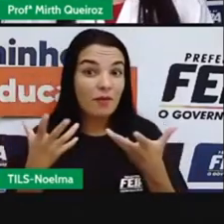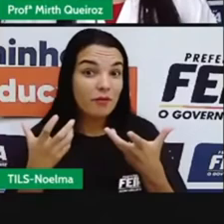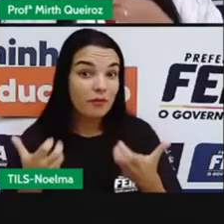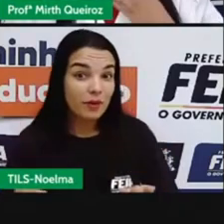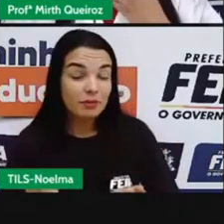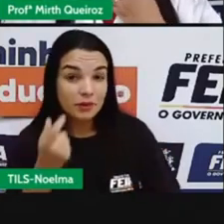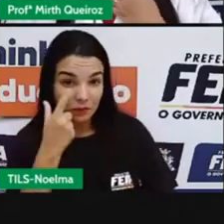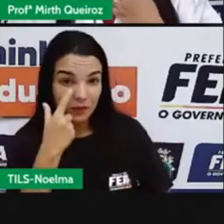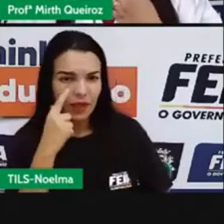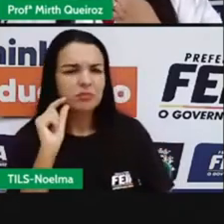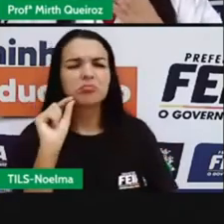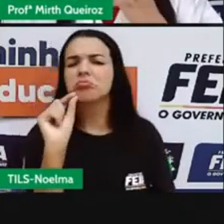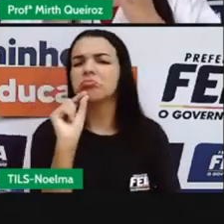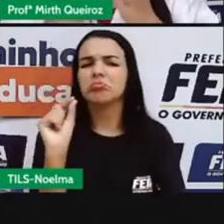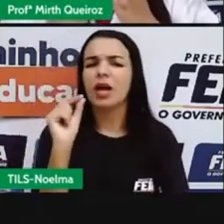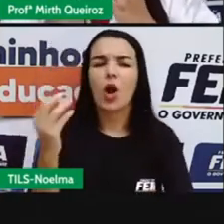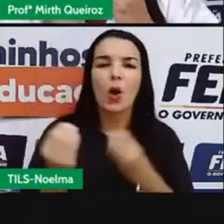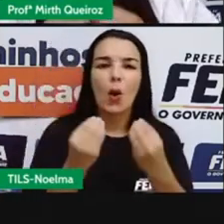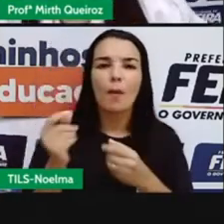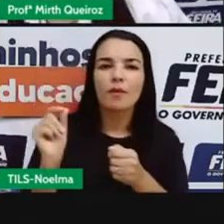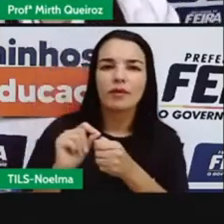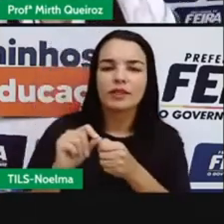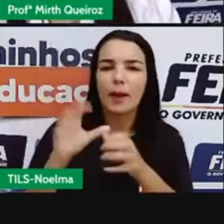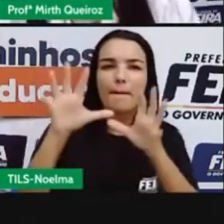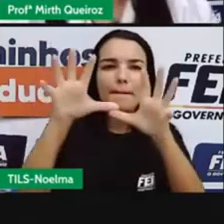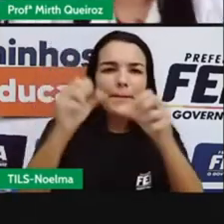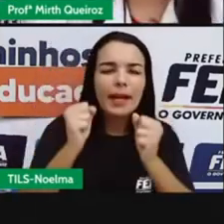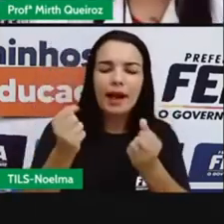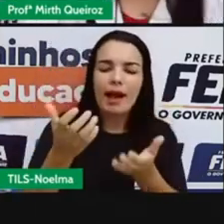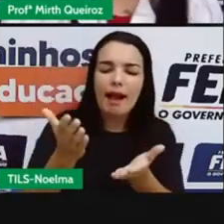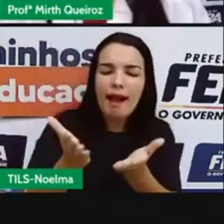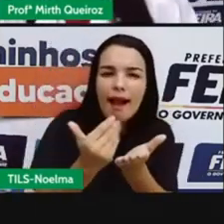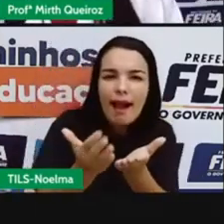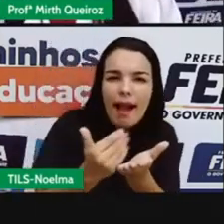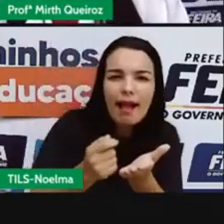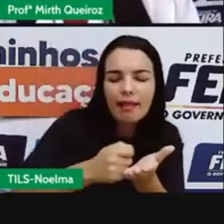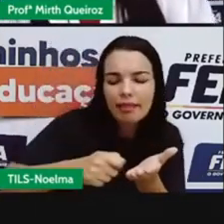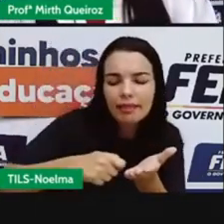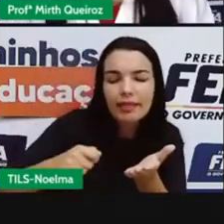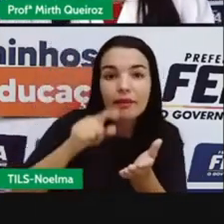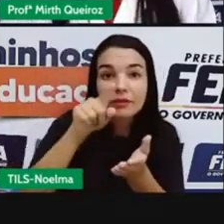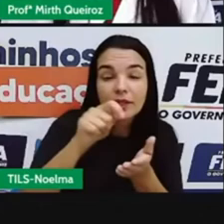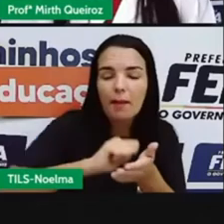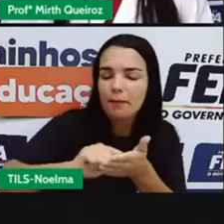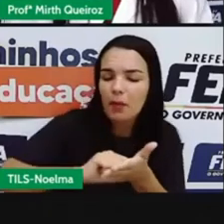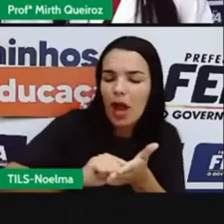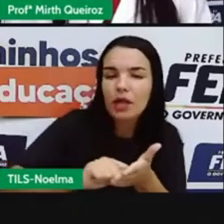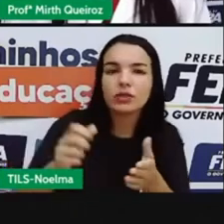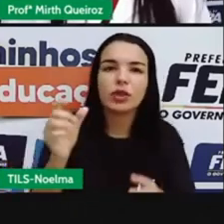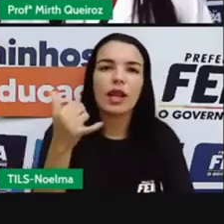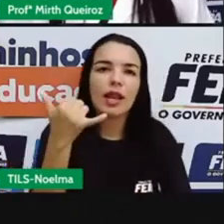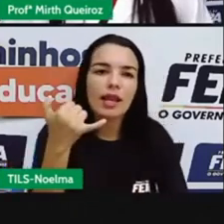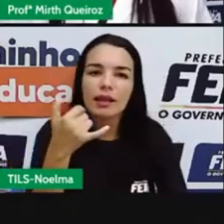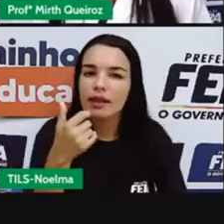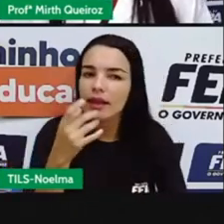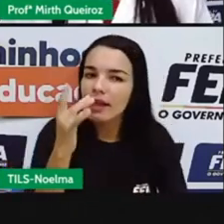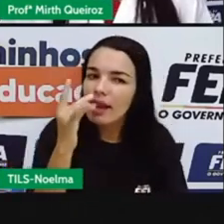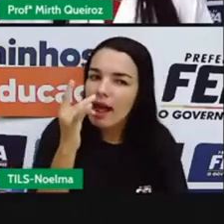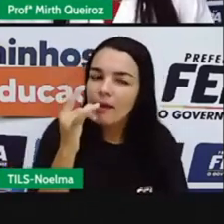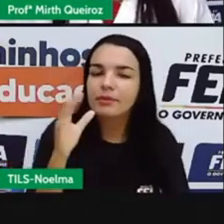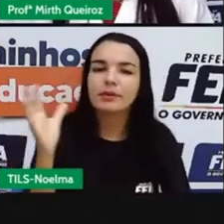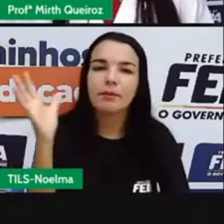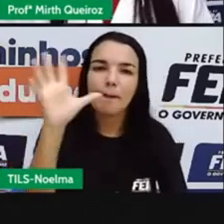Vamos ver aqui, chuva. Vamos fazer um ditado? Pegue aí um caderno, um lápis, uma borracha e escreva aí a